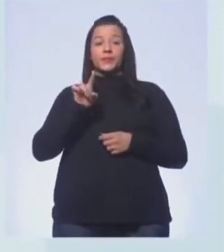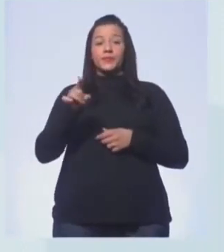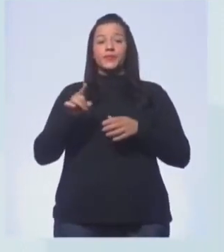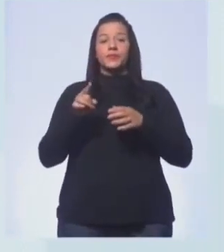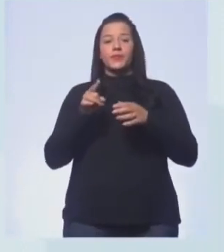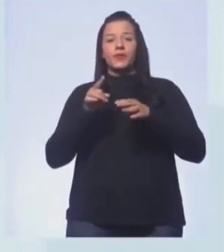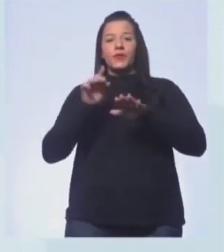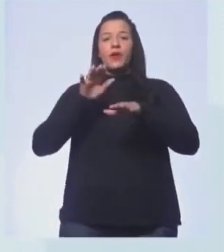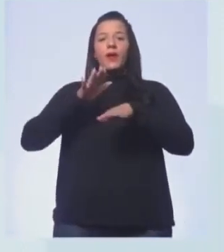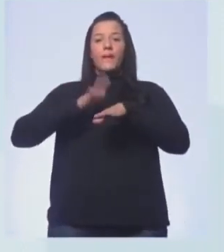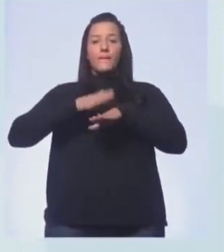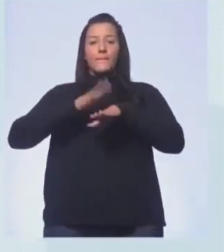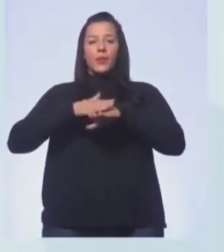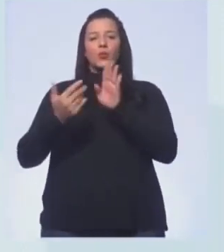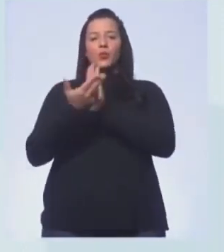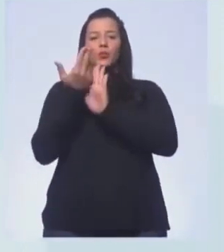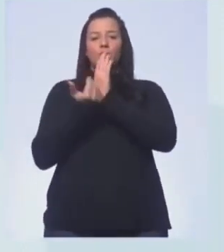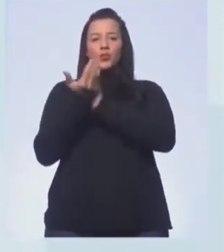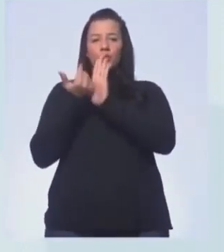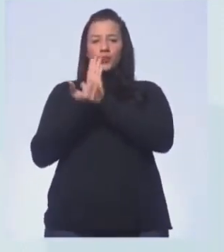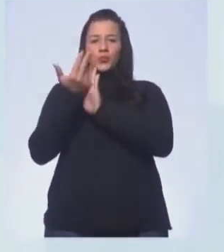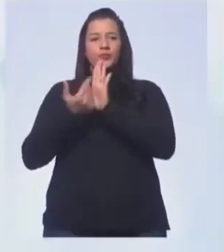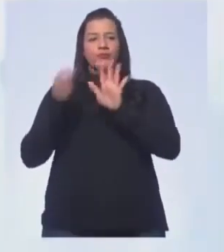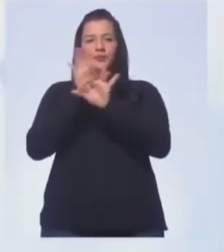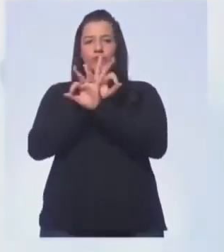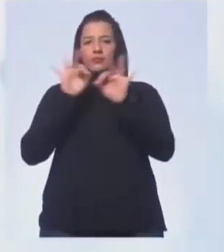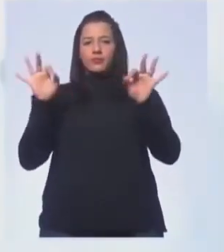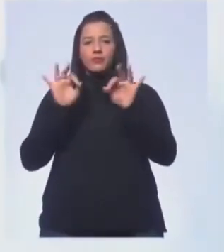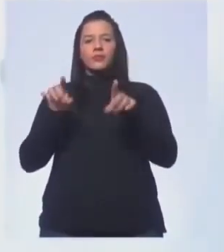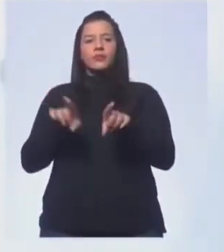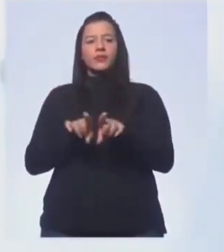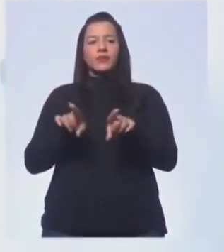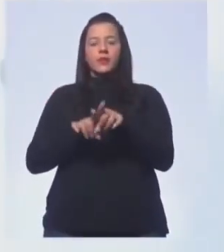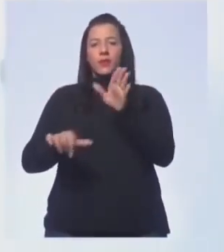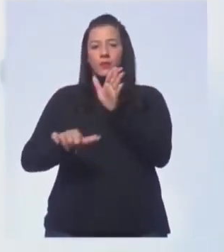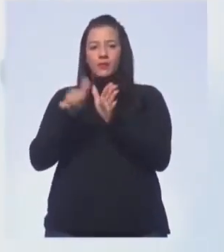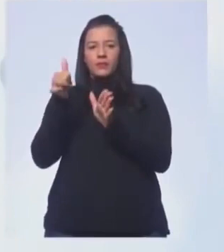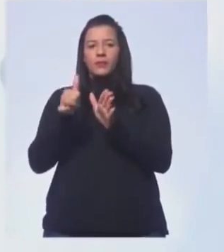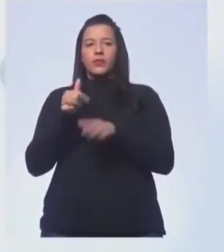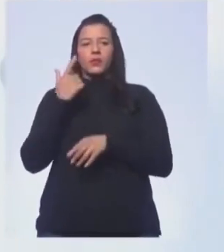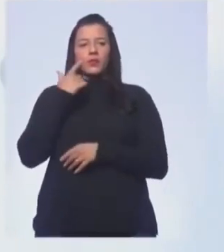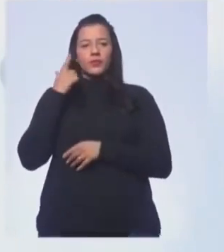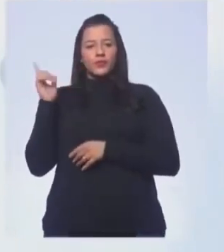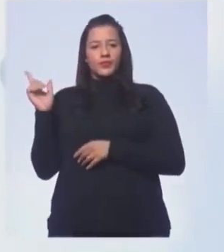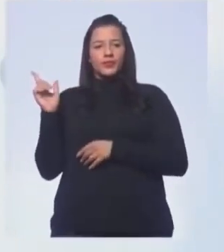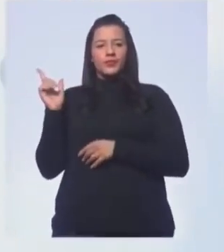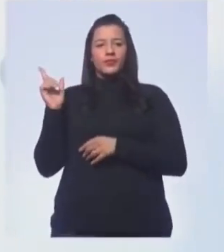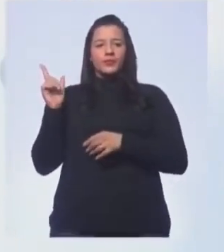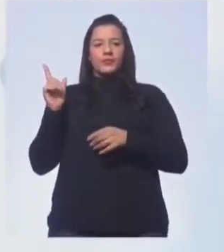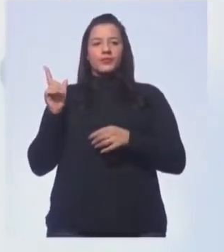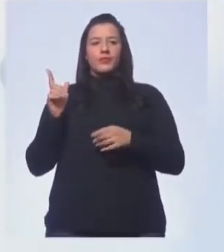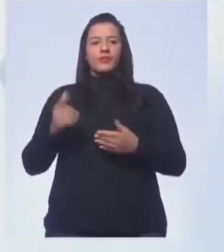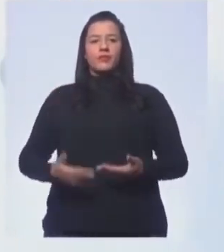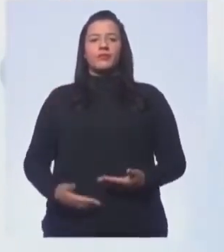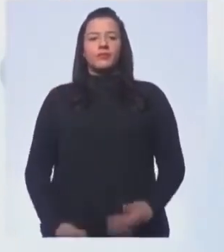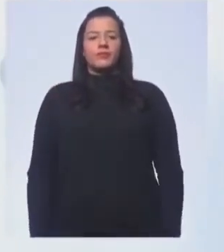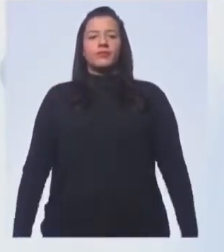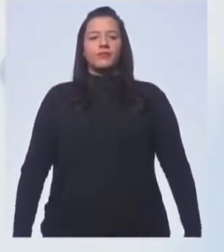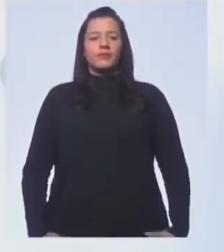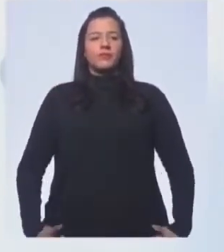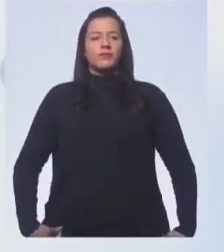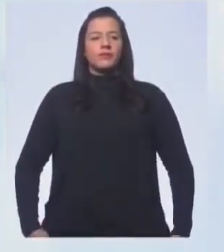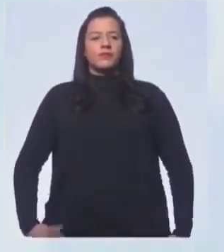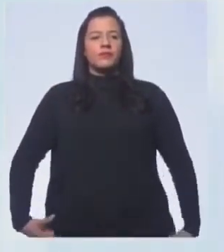a pessoa entender. Ela está ouvindo e a mãozinha desenhando, é ótimo isso aí. Vamos ao primeiro então. O primeiro está falando o seguinte, vacinas alteram o